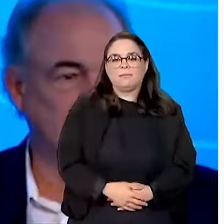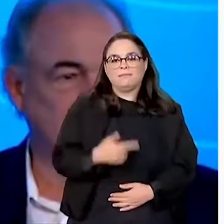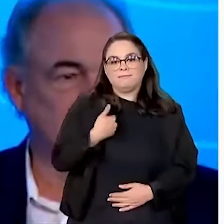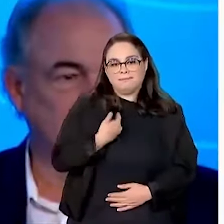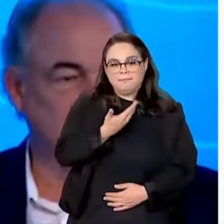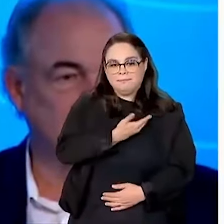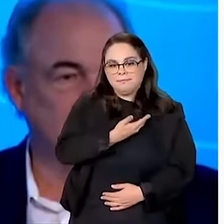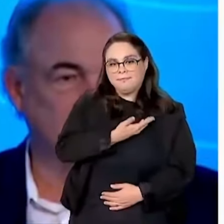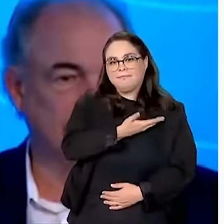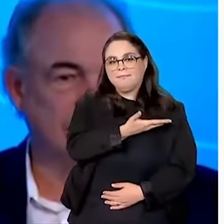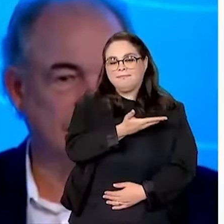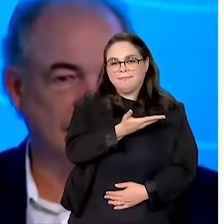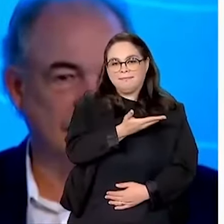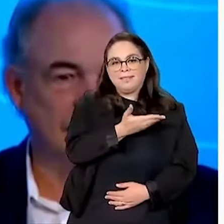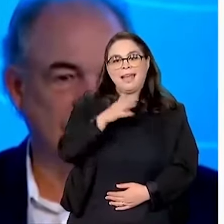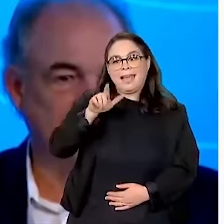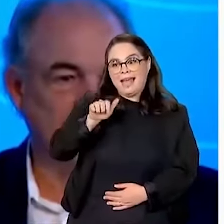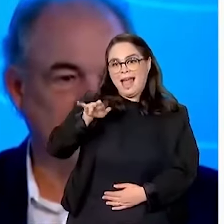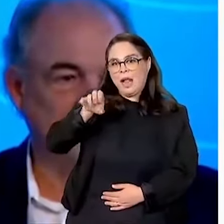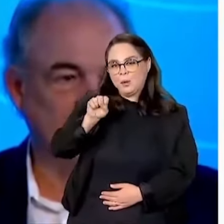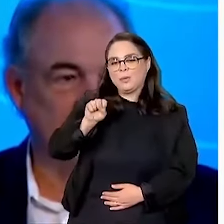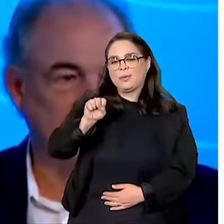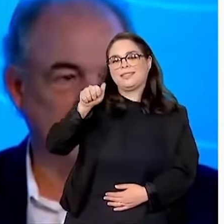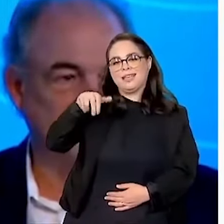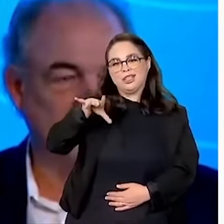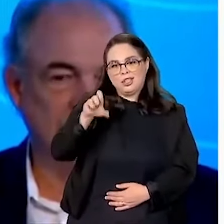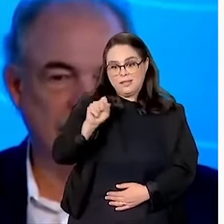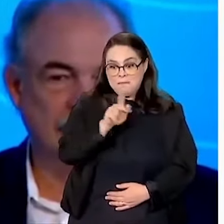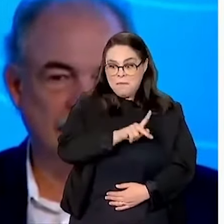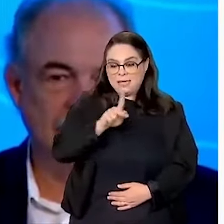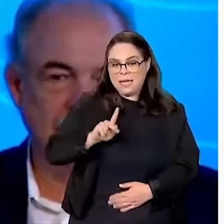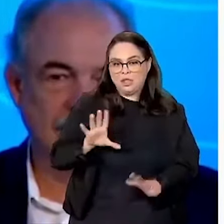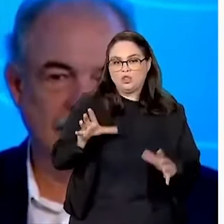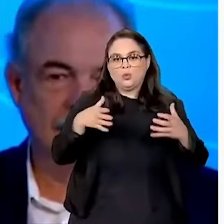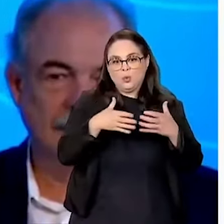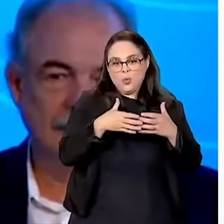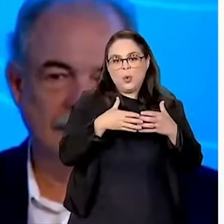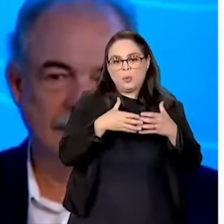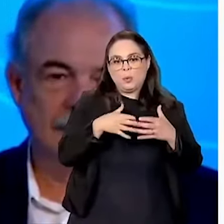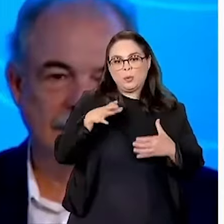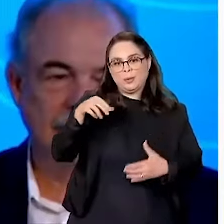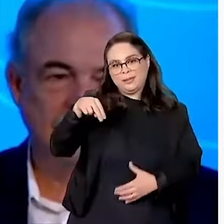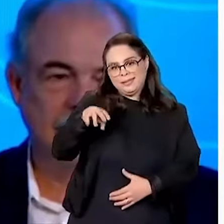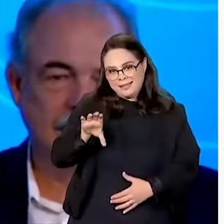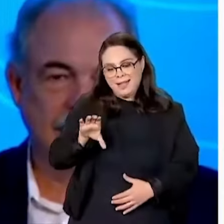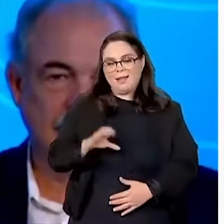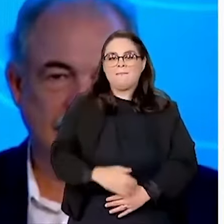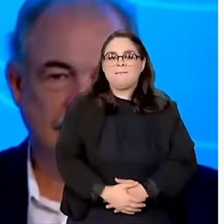querido companheiro Carlos Sanches, presidente do Grupo NC,